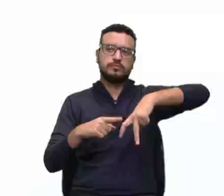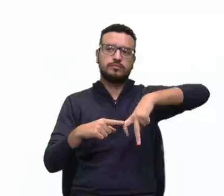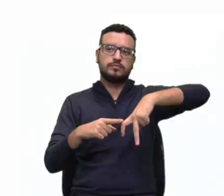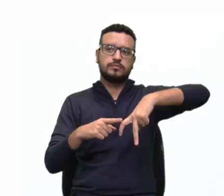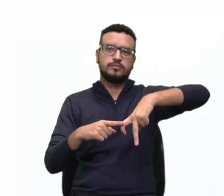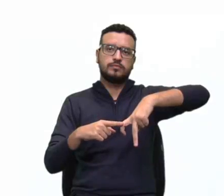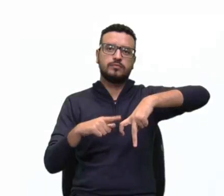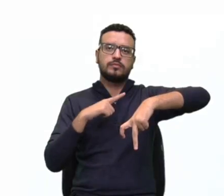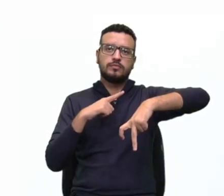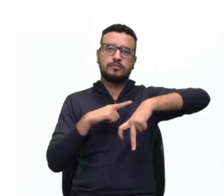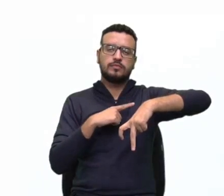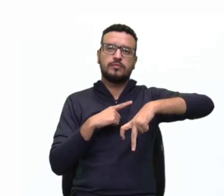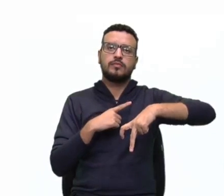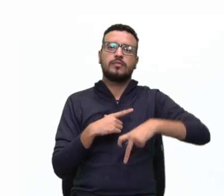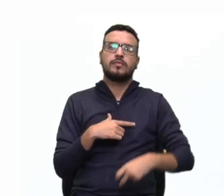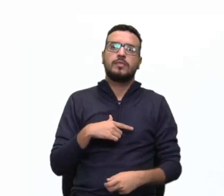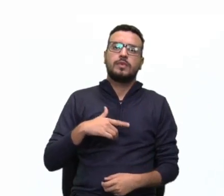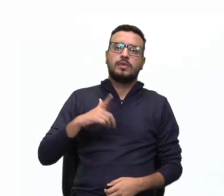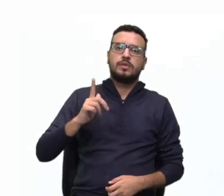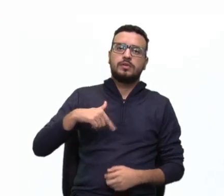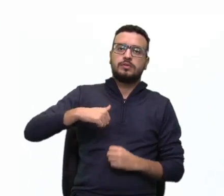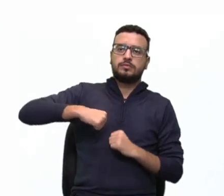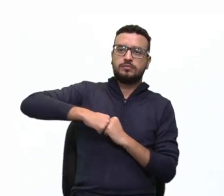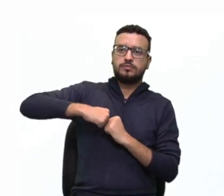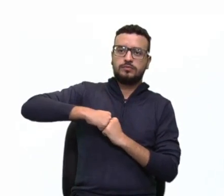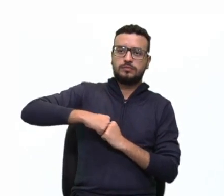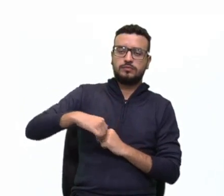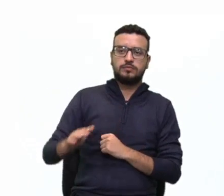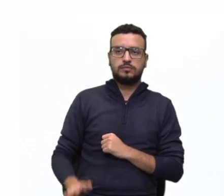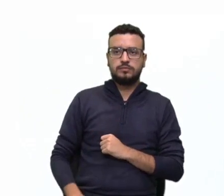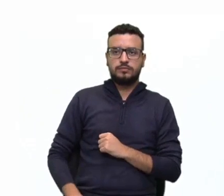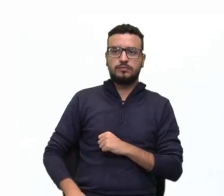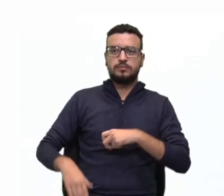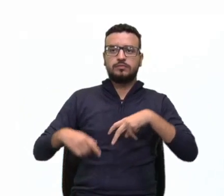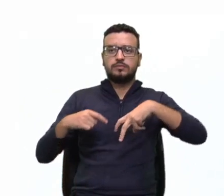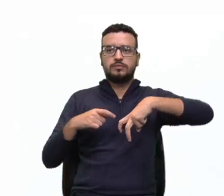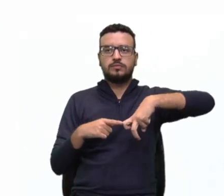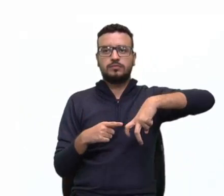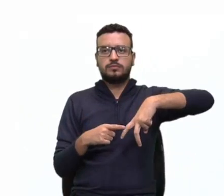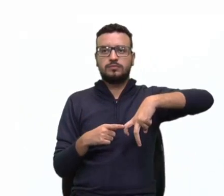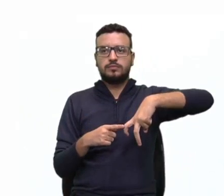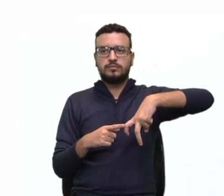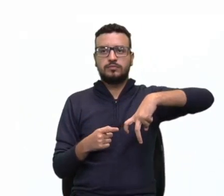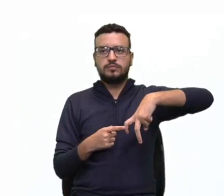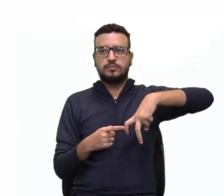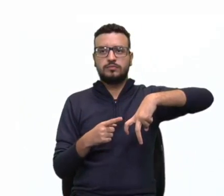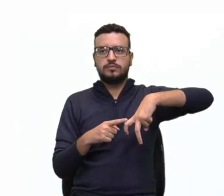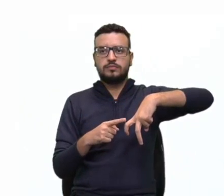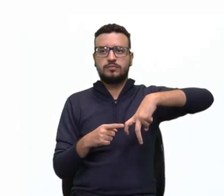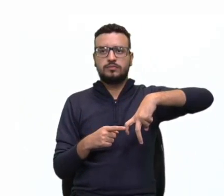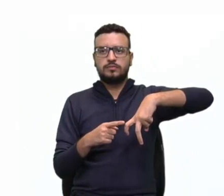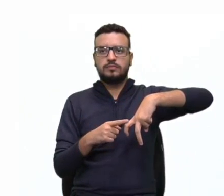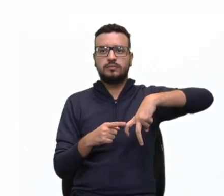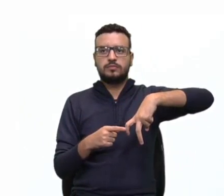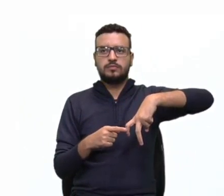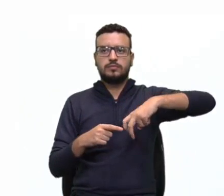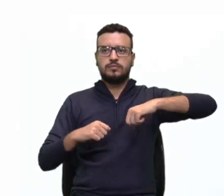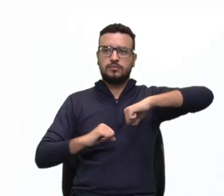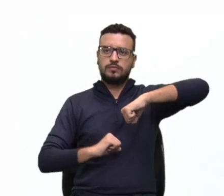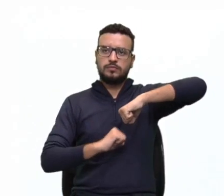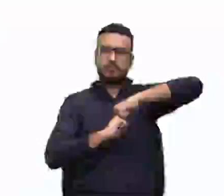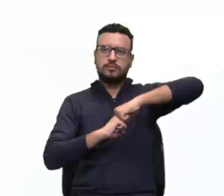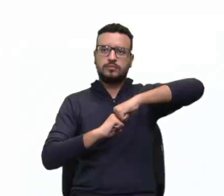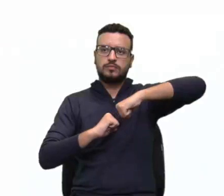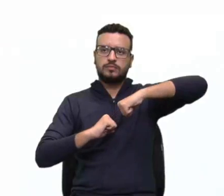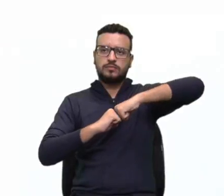nós temos a tíbia e nós temos a patela. A união de ossos, nesse caso, gera a articulação